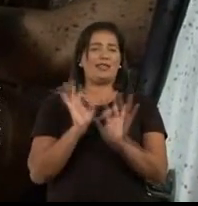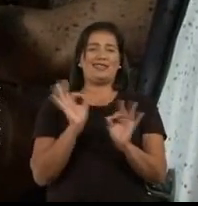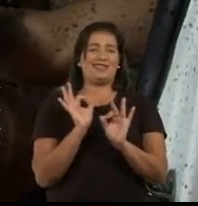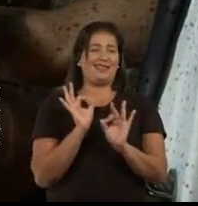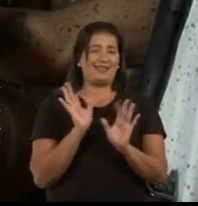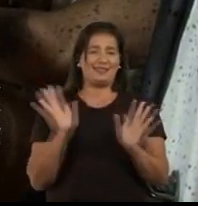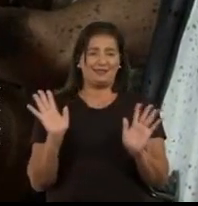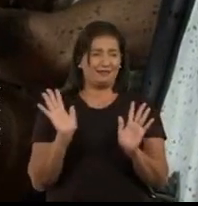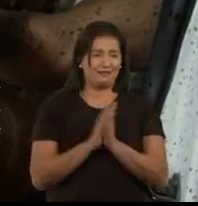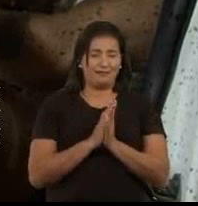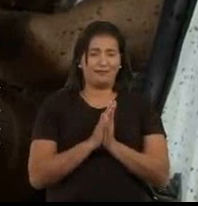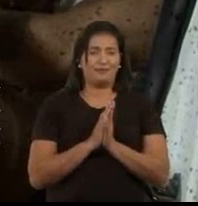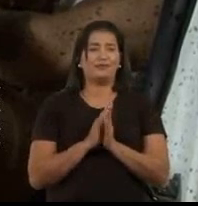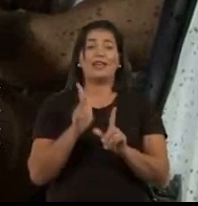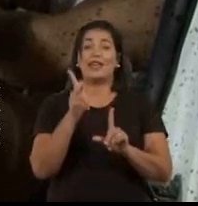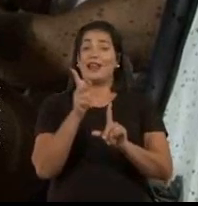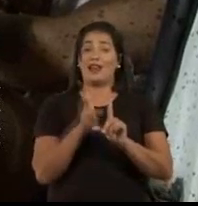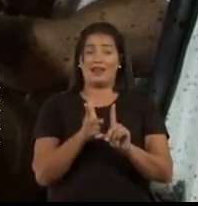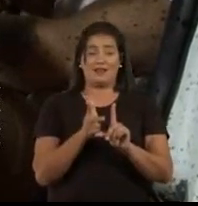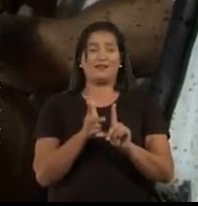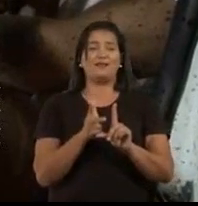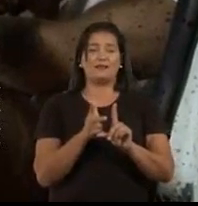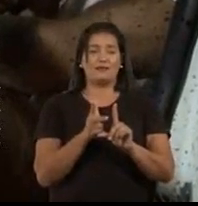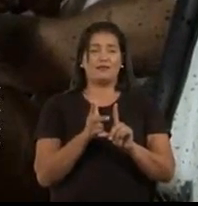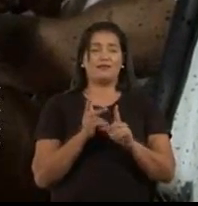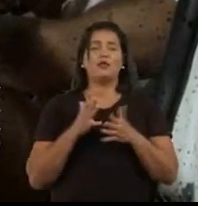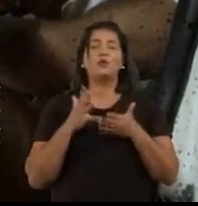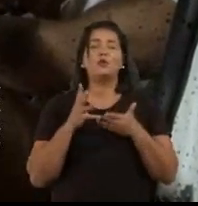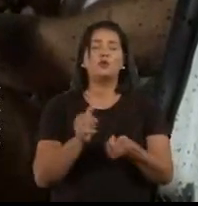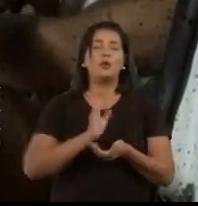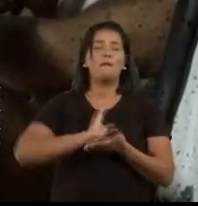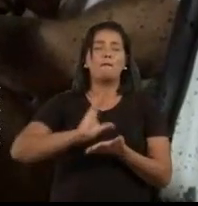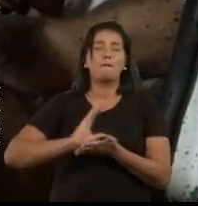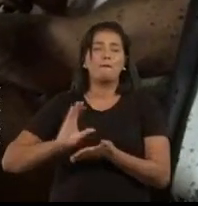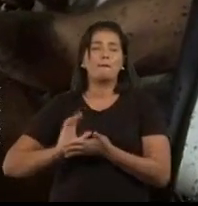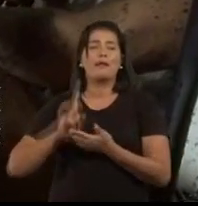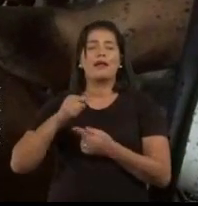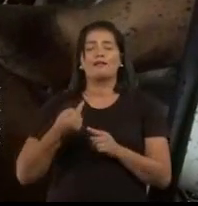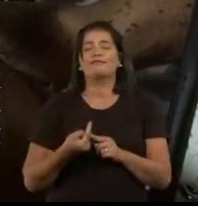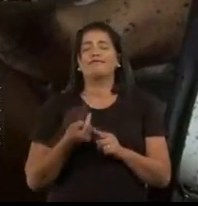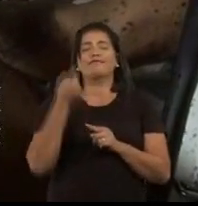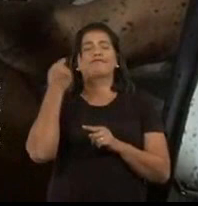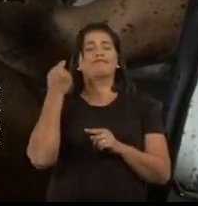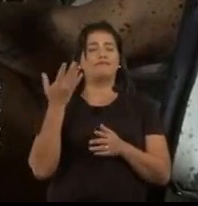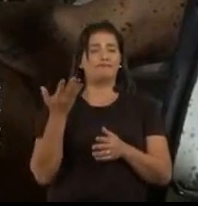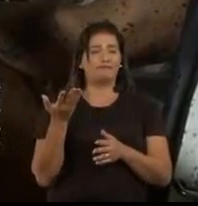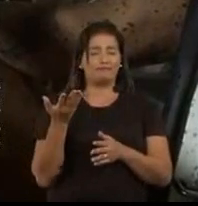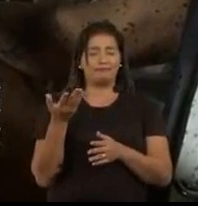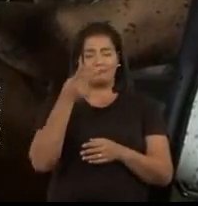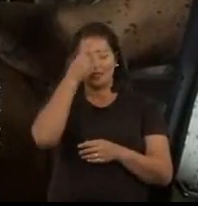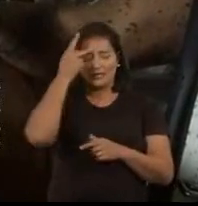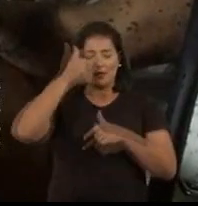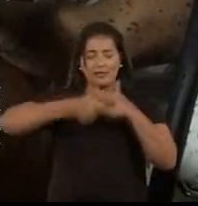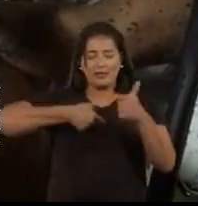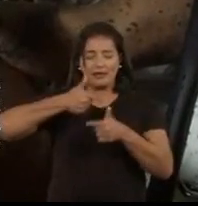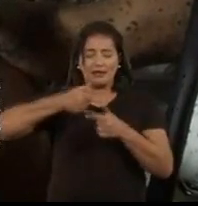nenhum centavo com essa live todos os patrocínios são passados para as pessoas